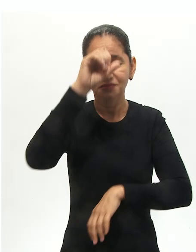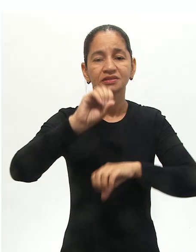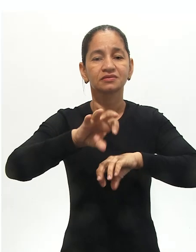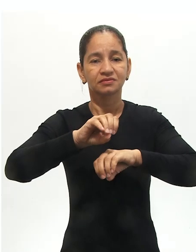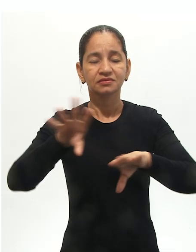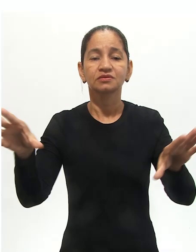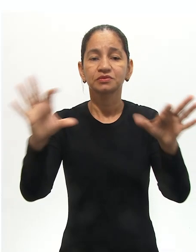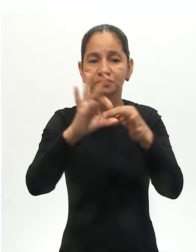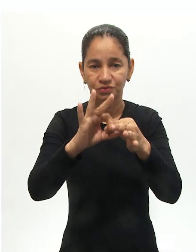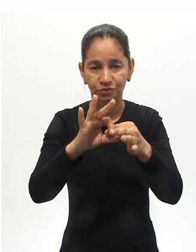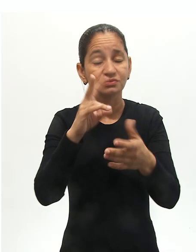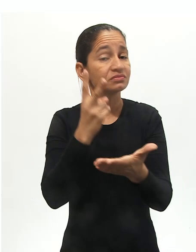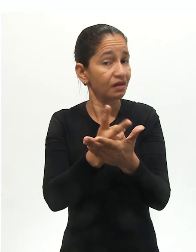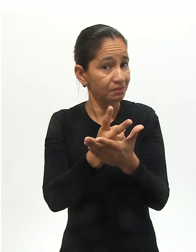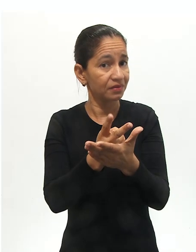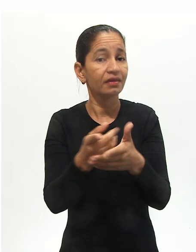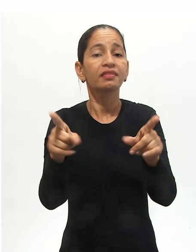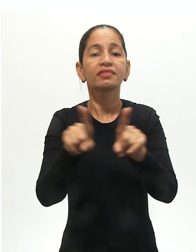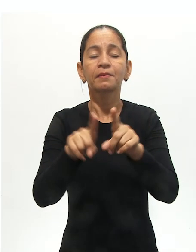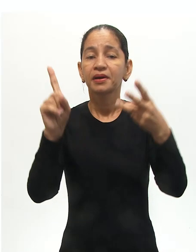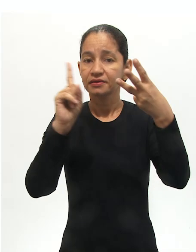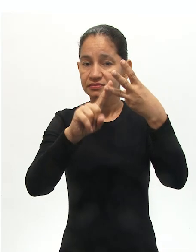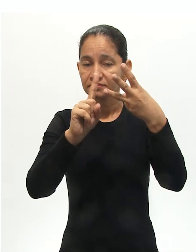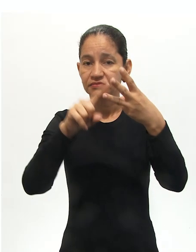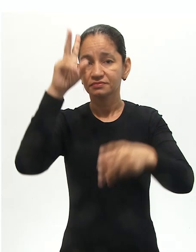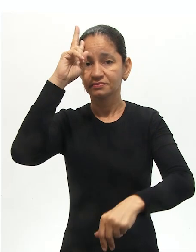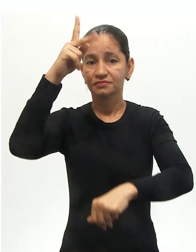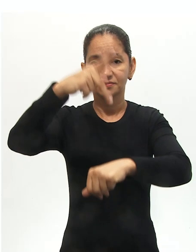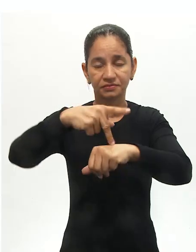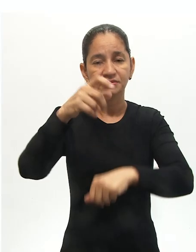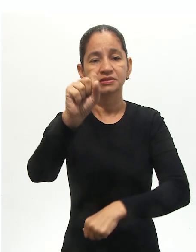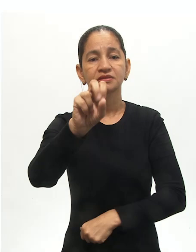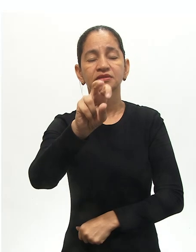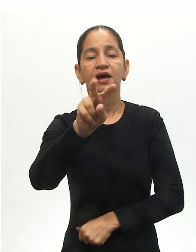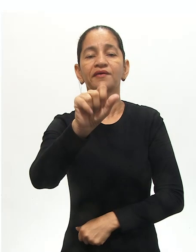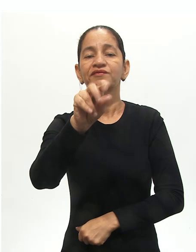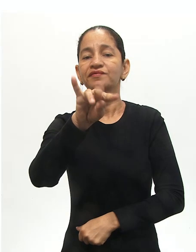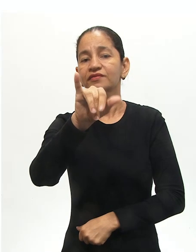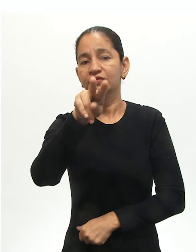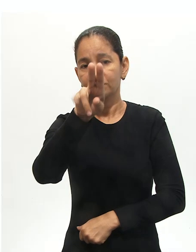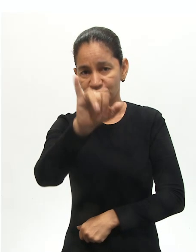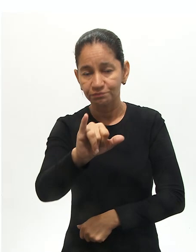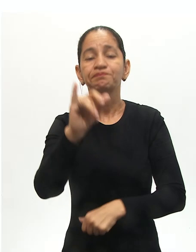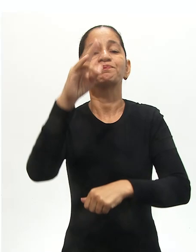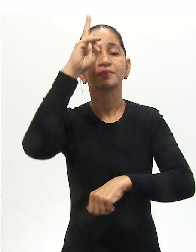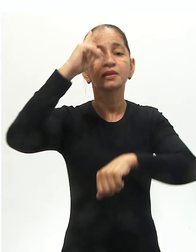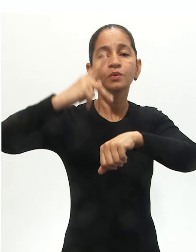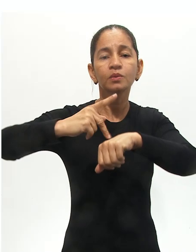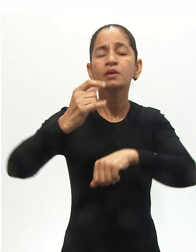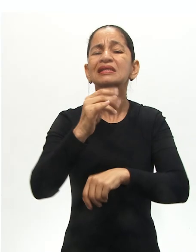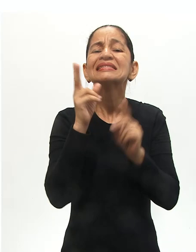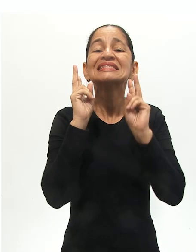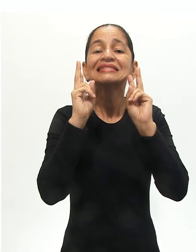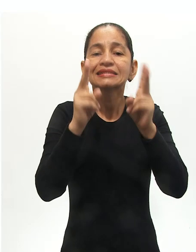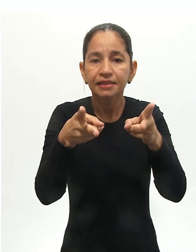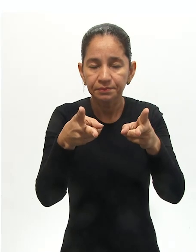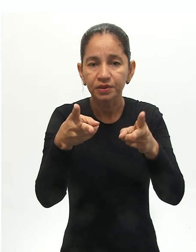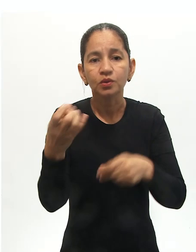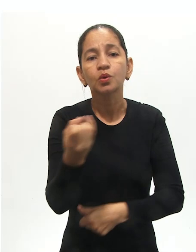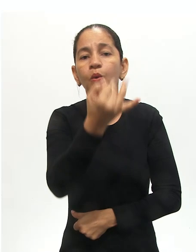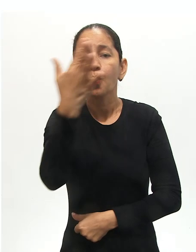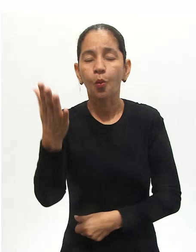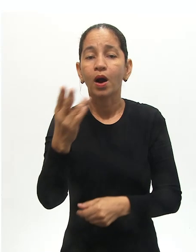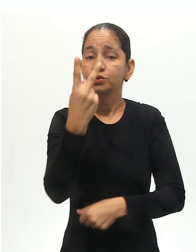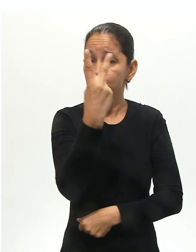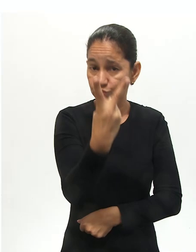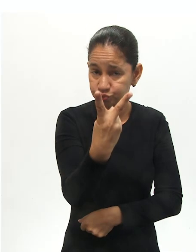aula se baseia no trabalho do Demirval Salviani e ele vai dividir as teorias pedagógicas em